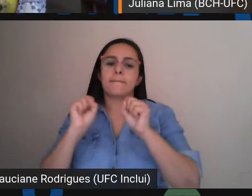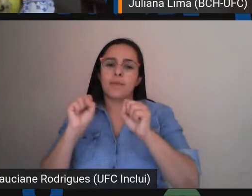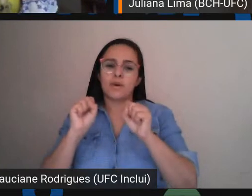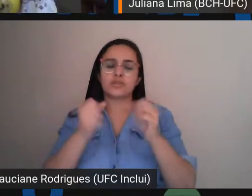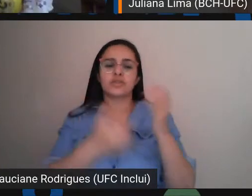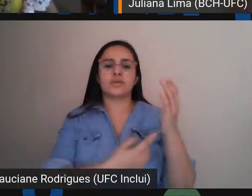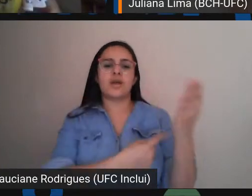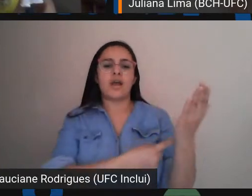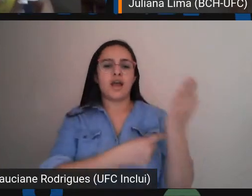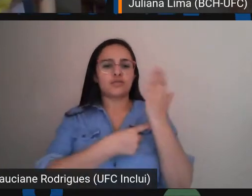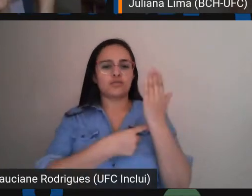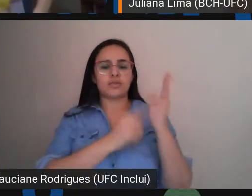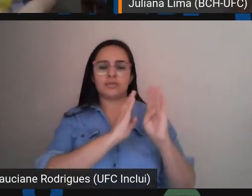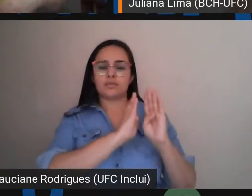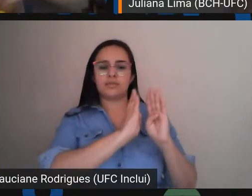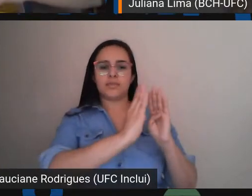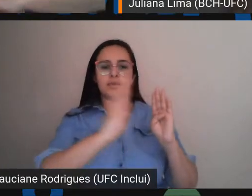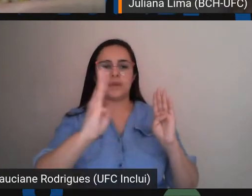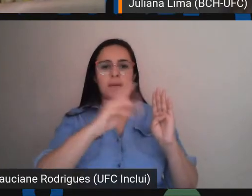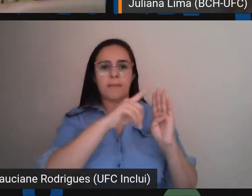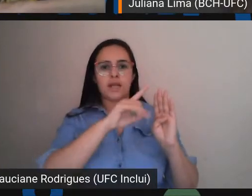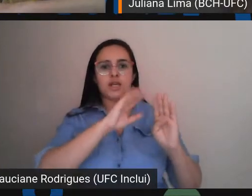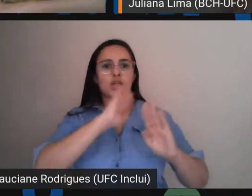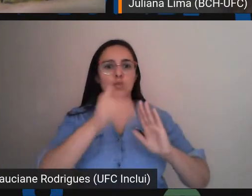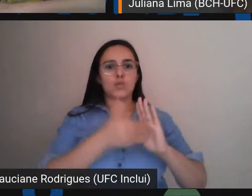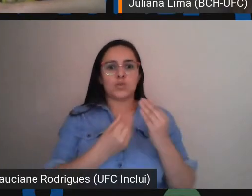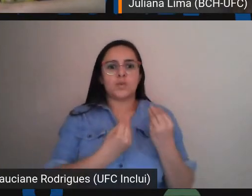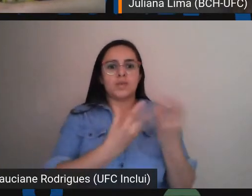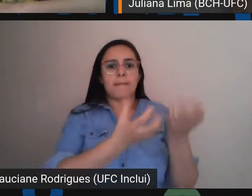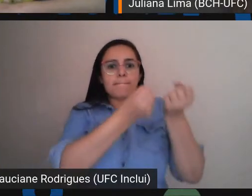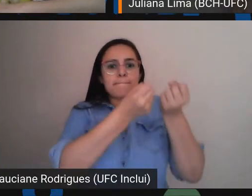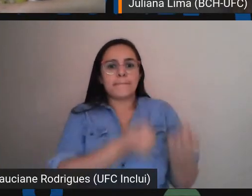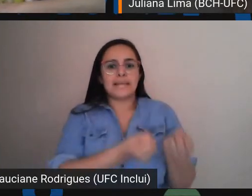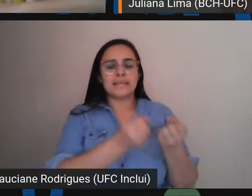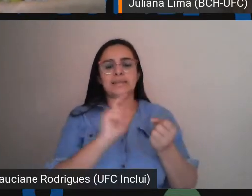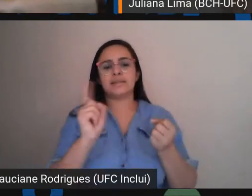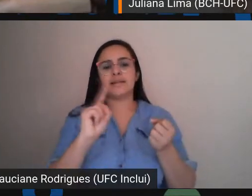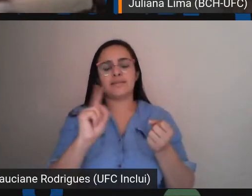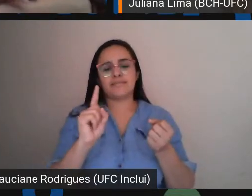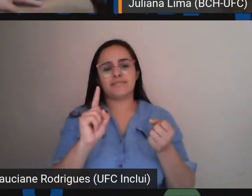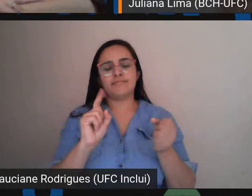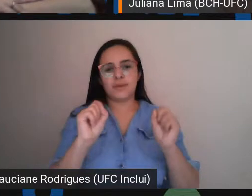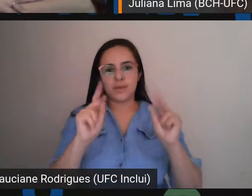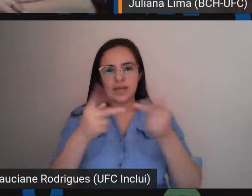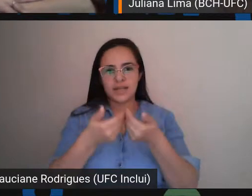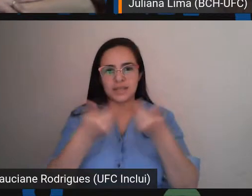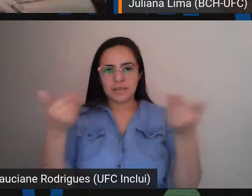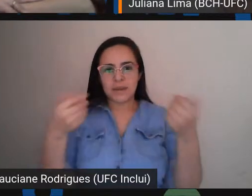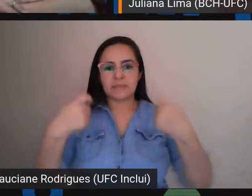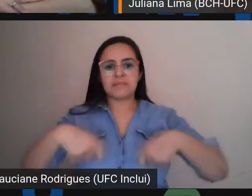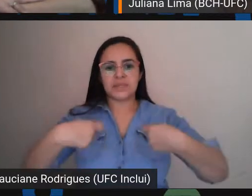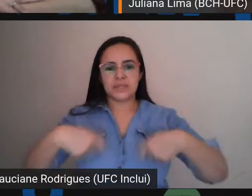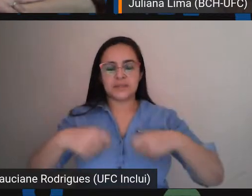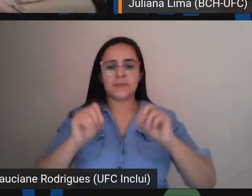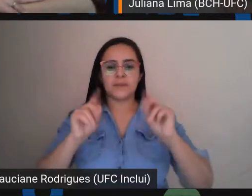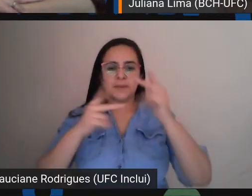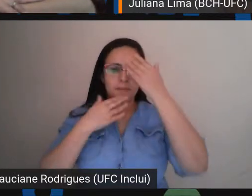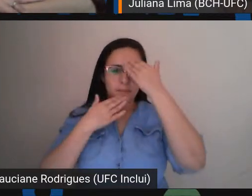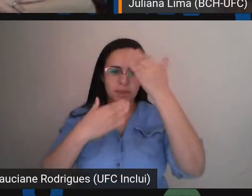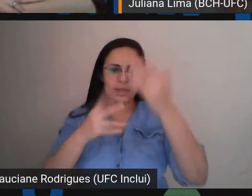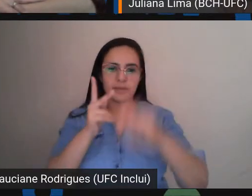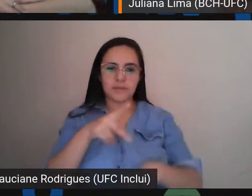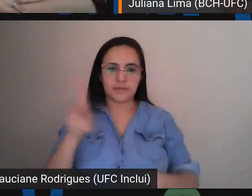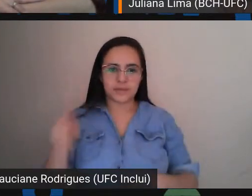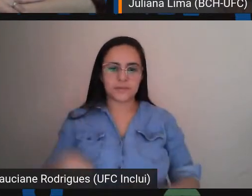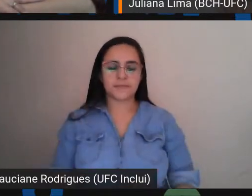gente não tem que sobrecarregá-las à toa. Ouviram, não é, pessoal? Muito obrigada, professora. Mas eu digo isso,